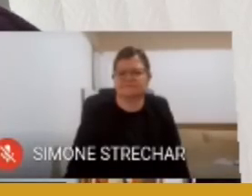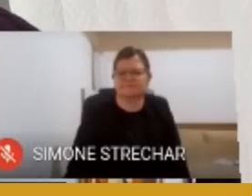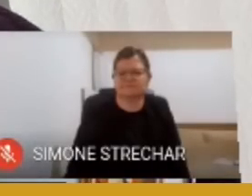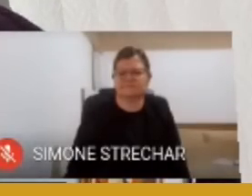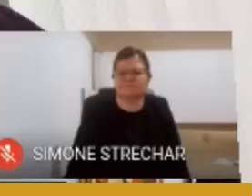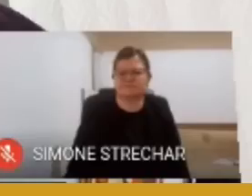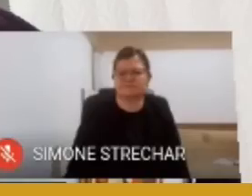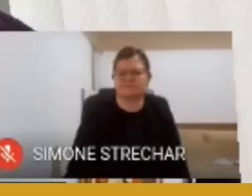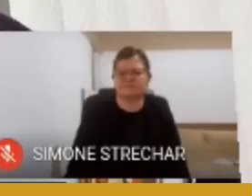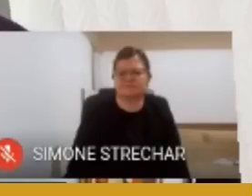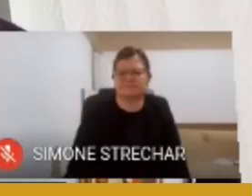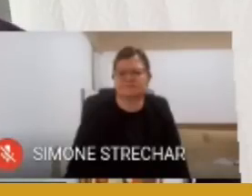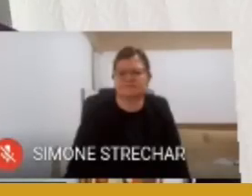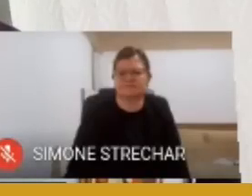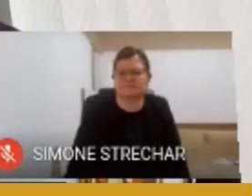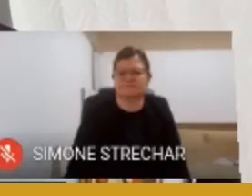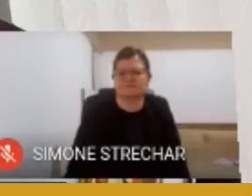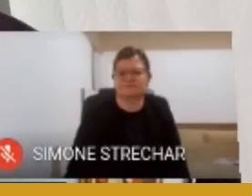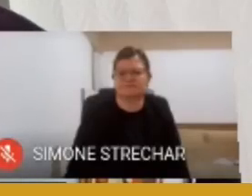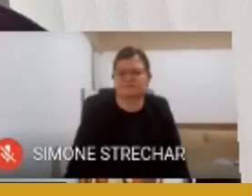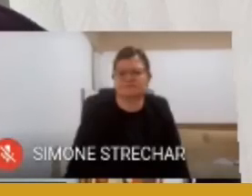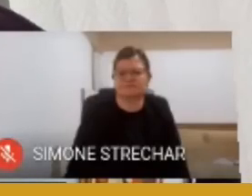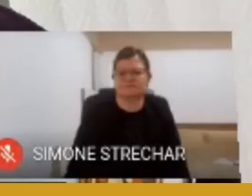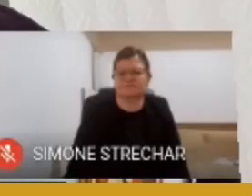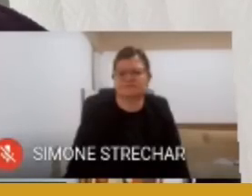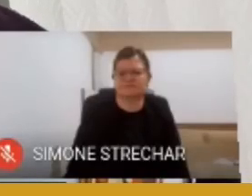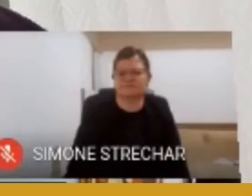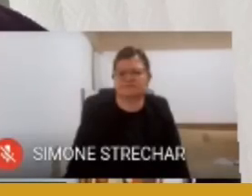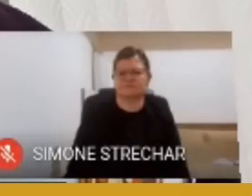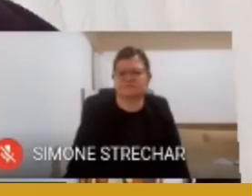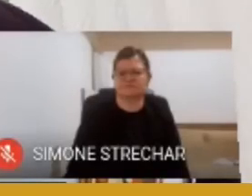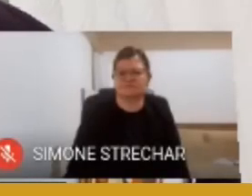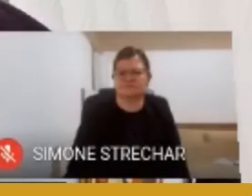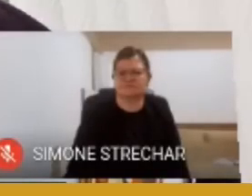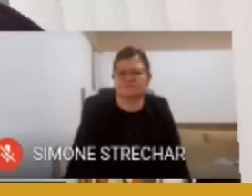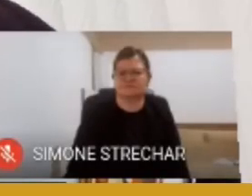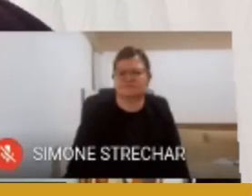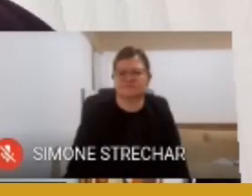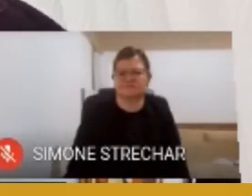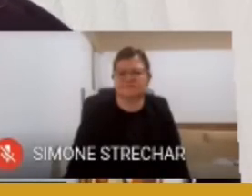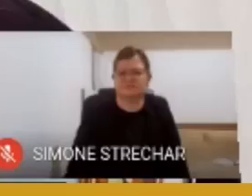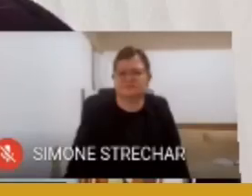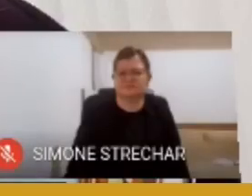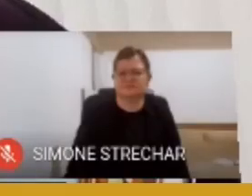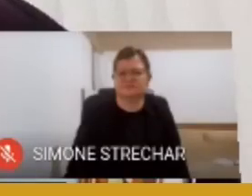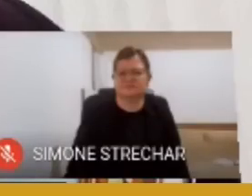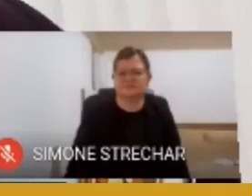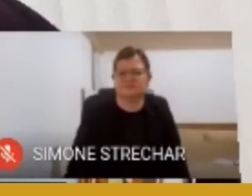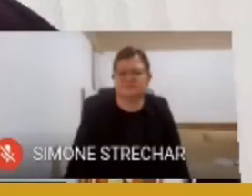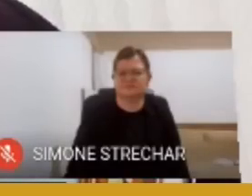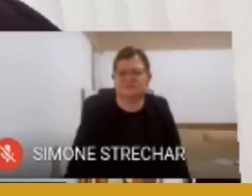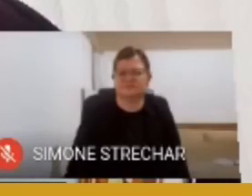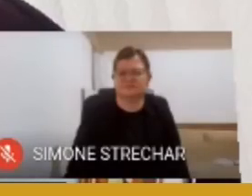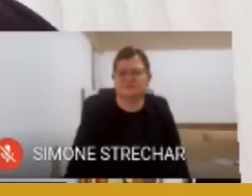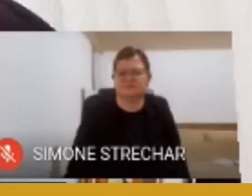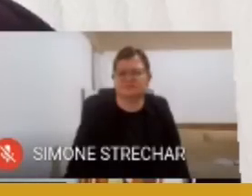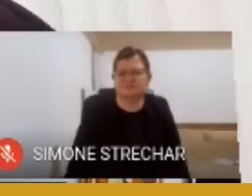orientando essa família ou até essa criança quando acontece uma situação de violência sexual?